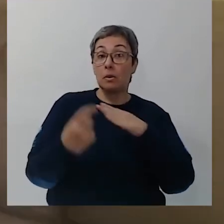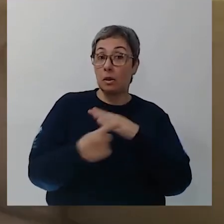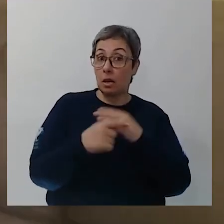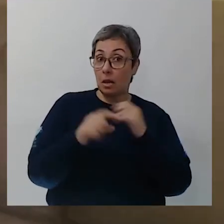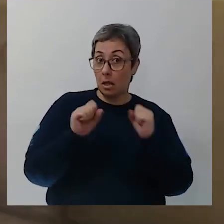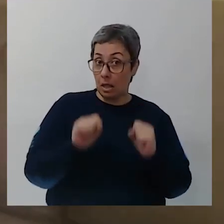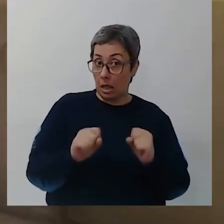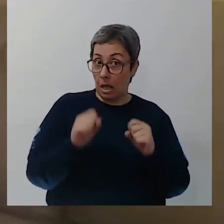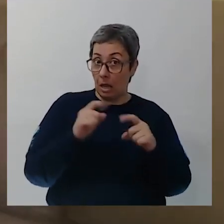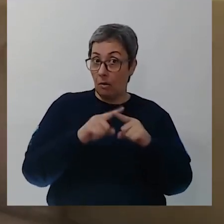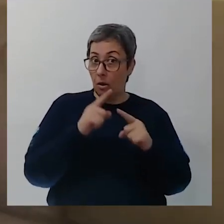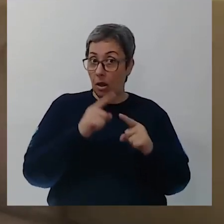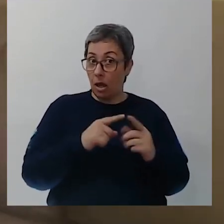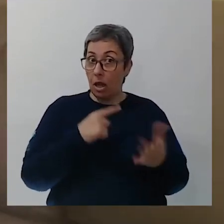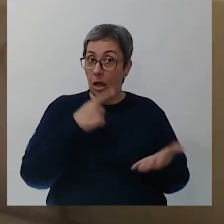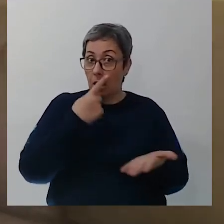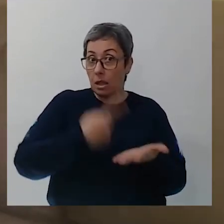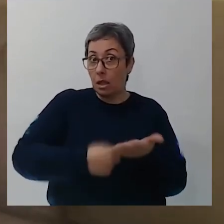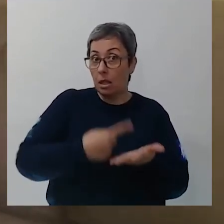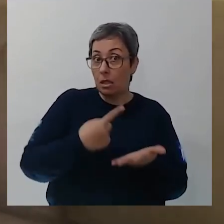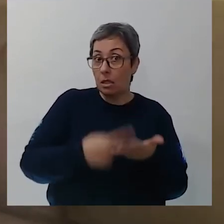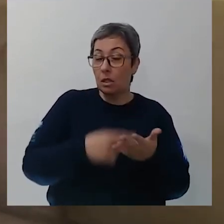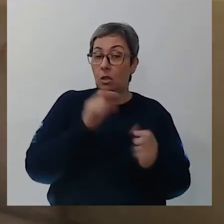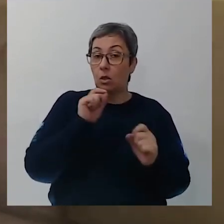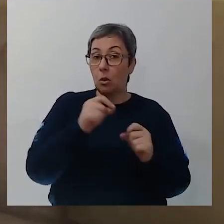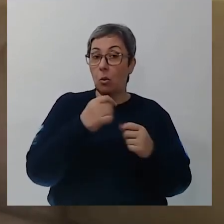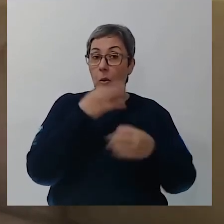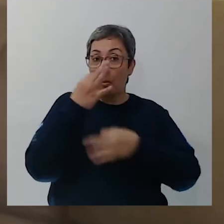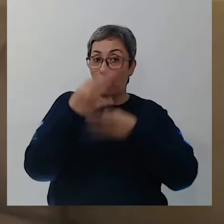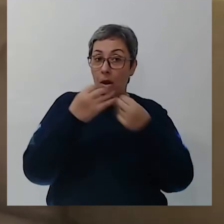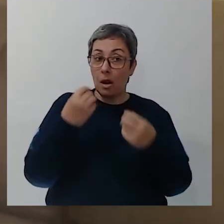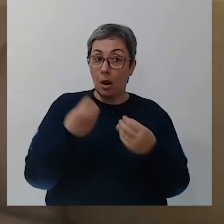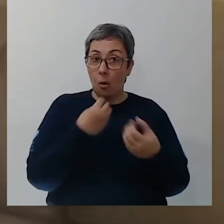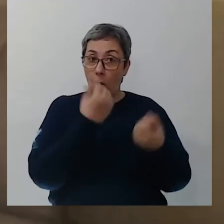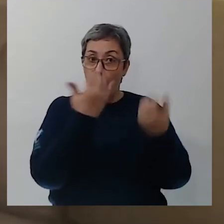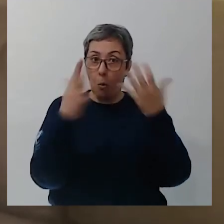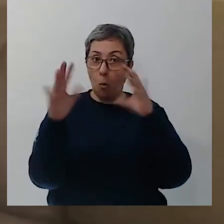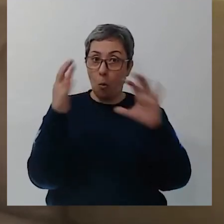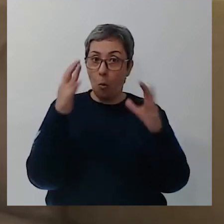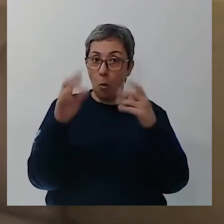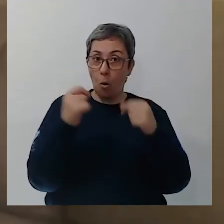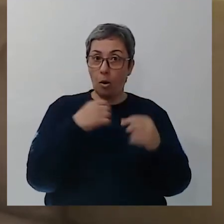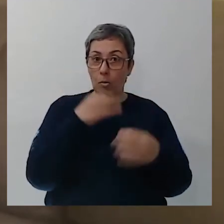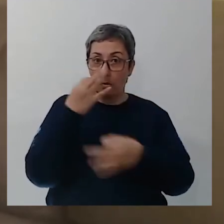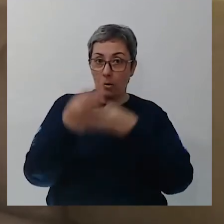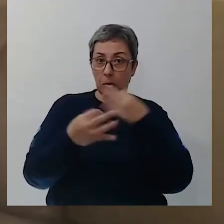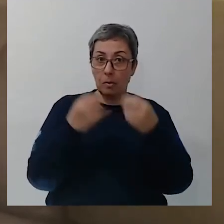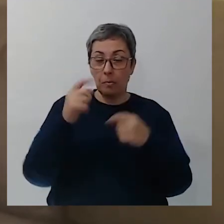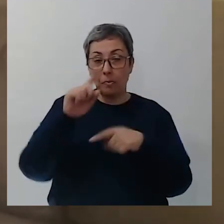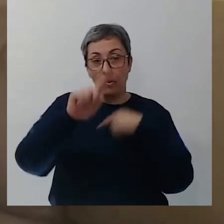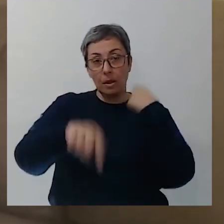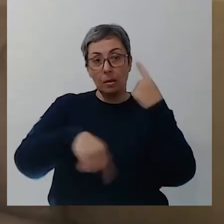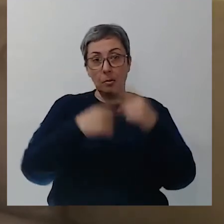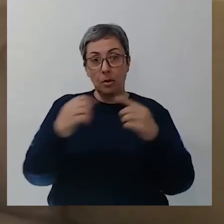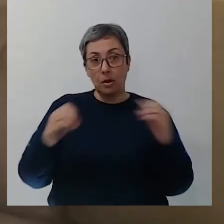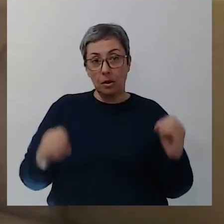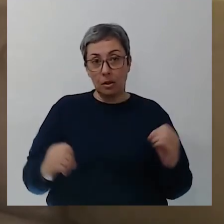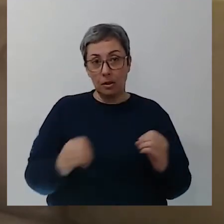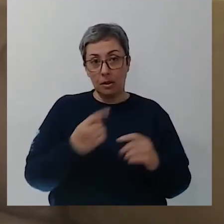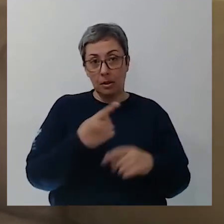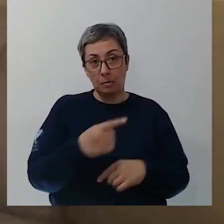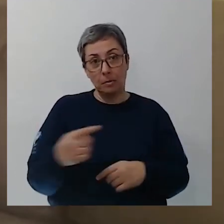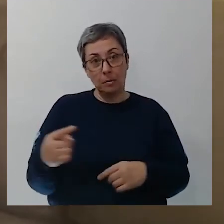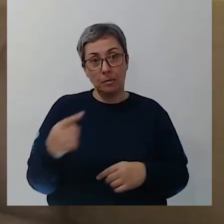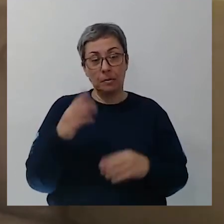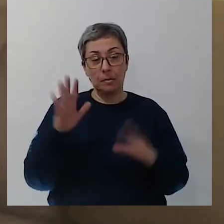sociais? Elas devem ter o poder de decidir quais opiniões são vinculadas na internet? Comenta aqui pra gente. Até a próxima